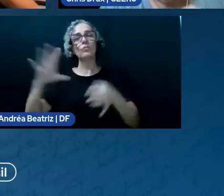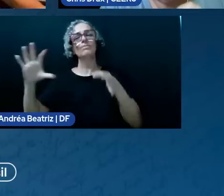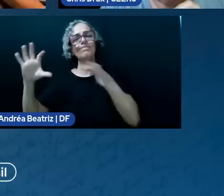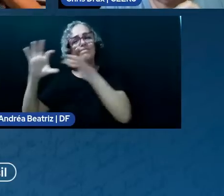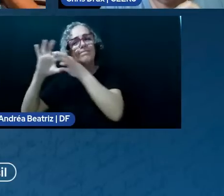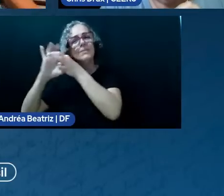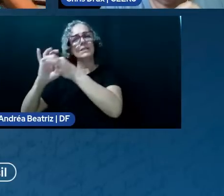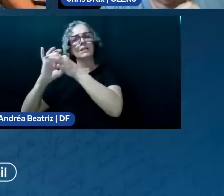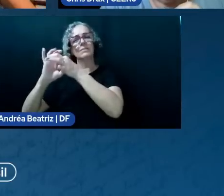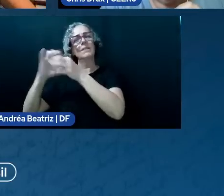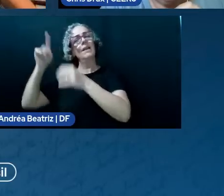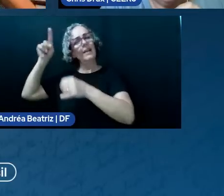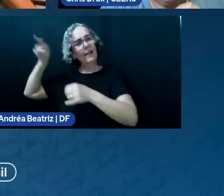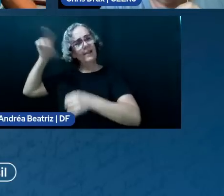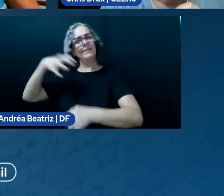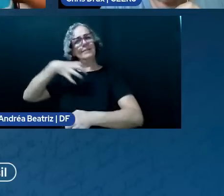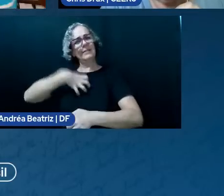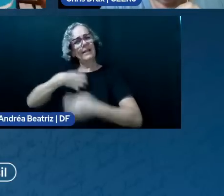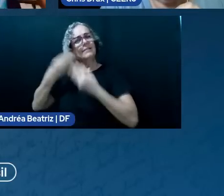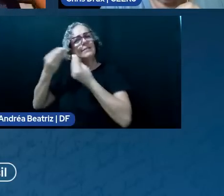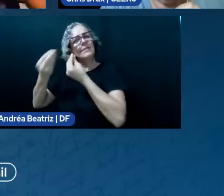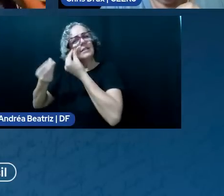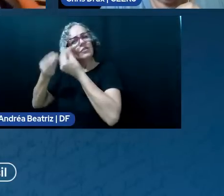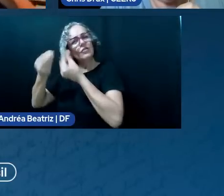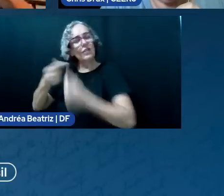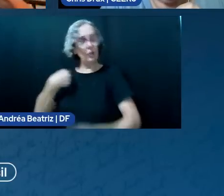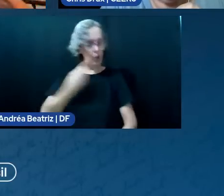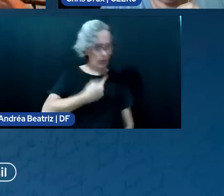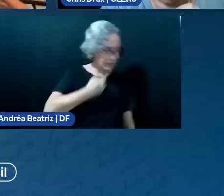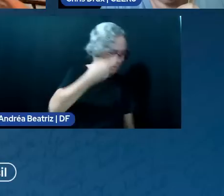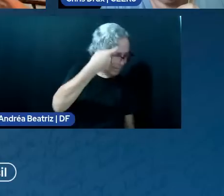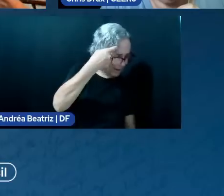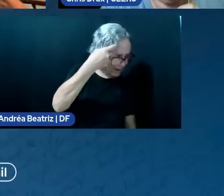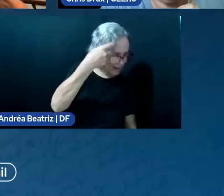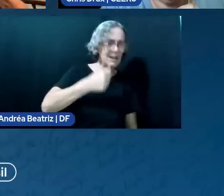nós pensamos, à nossa saudade,